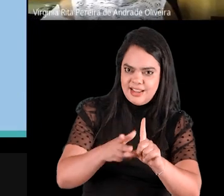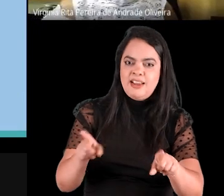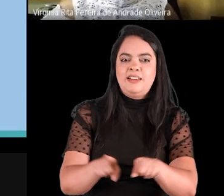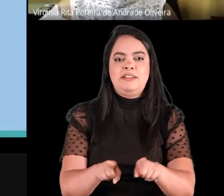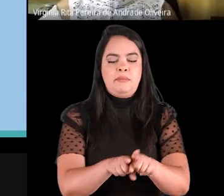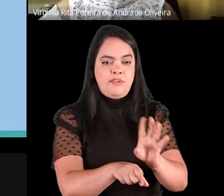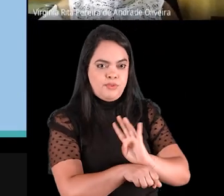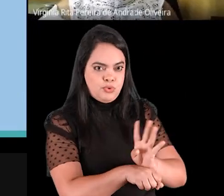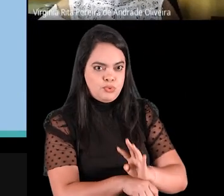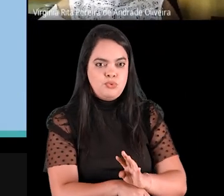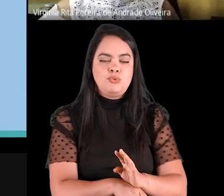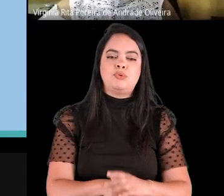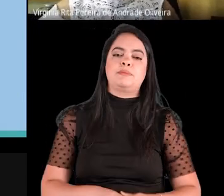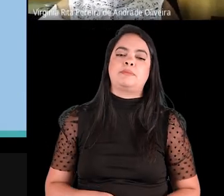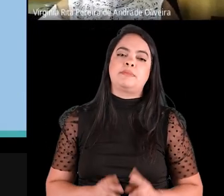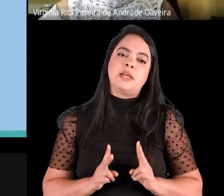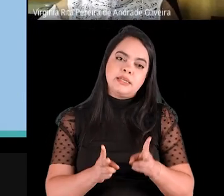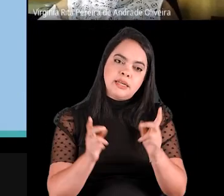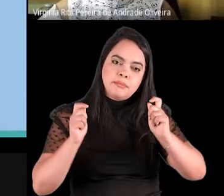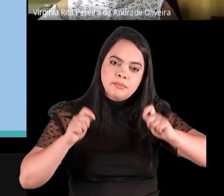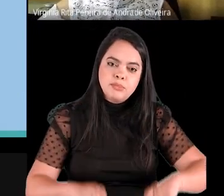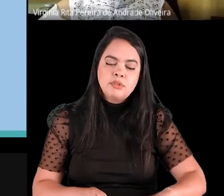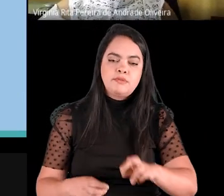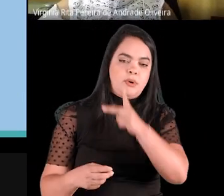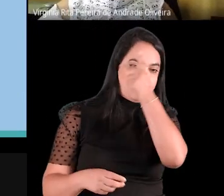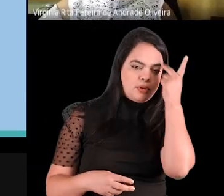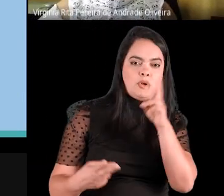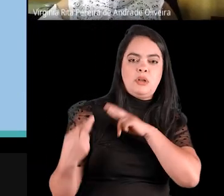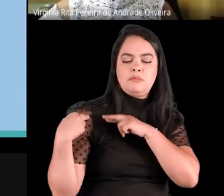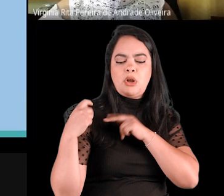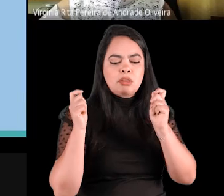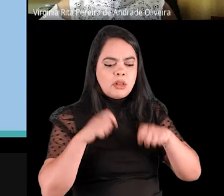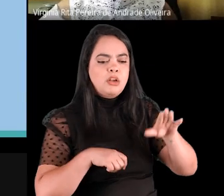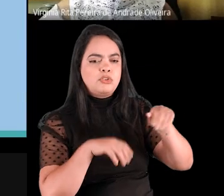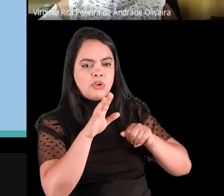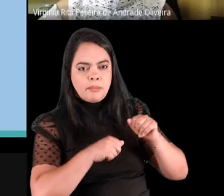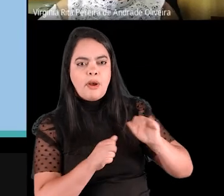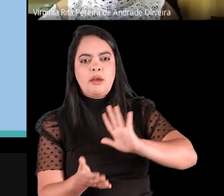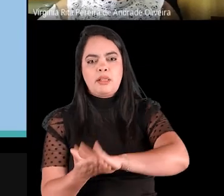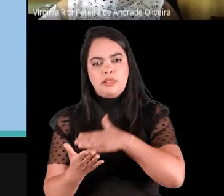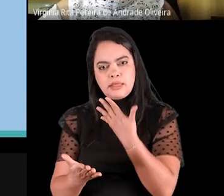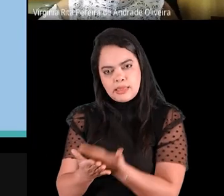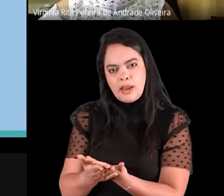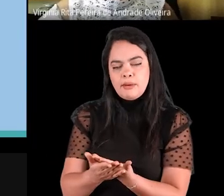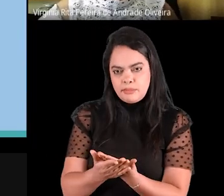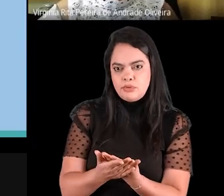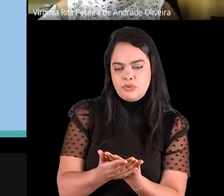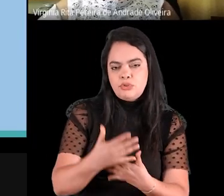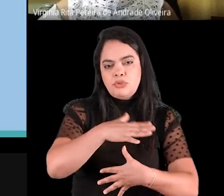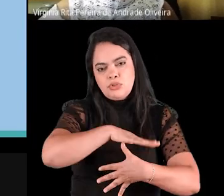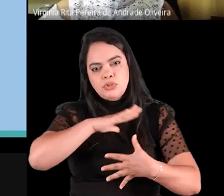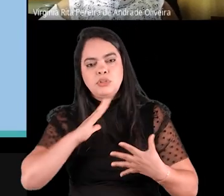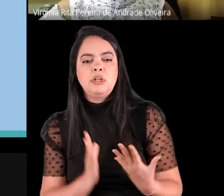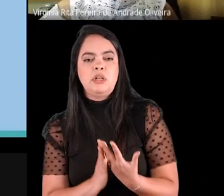audiovisuais. Sempre que possível, o responsável pelo evento pode solicitar o intérprete de Libras, que foi o que a Luciana falou lá no NAI,